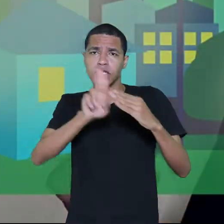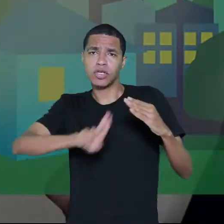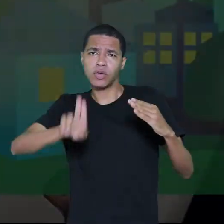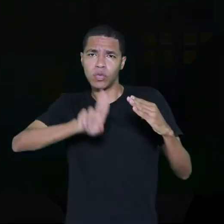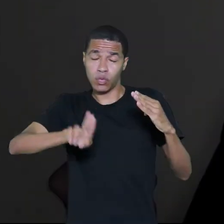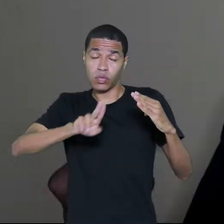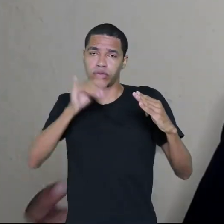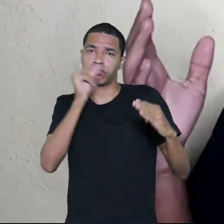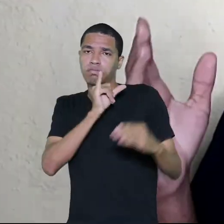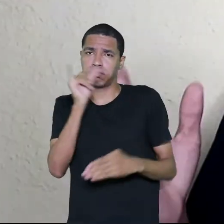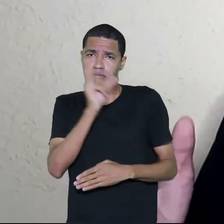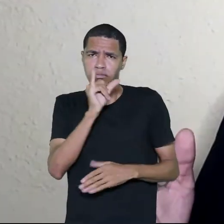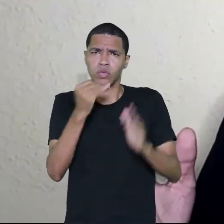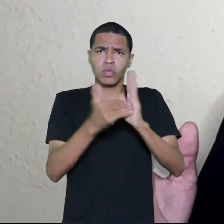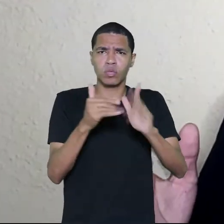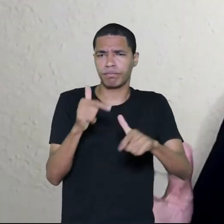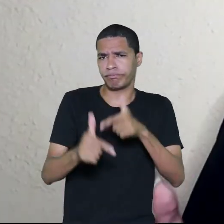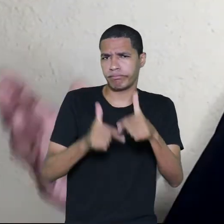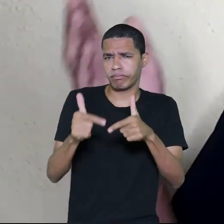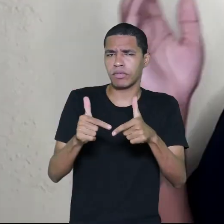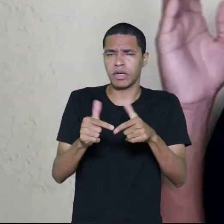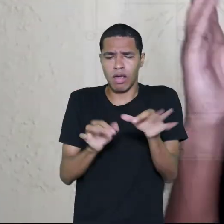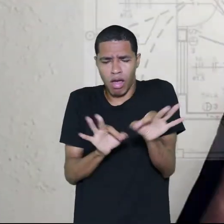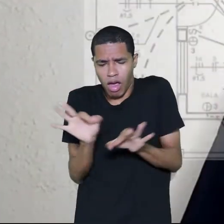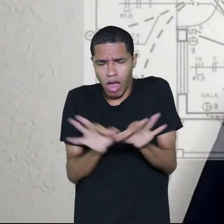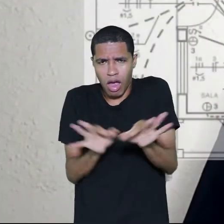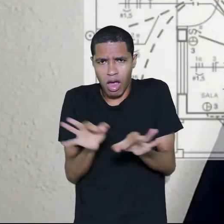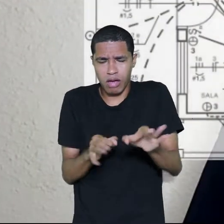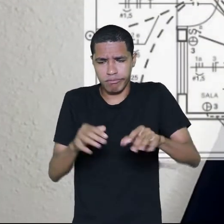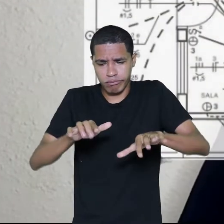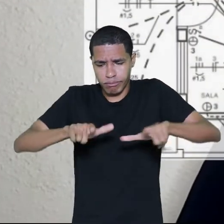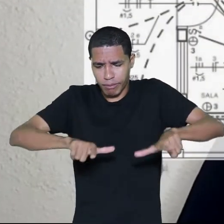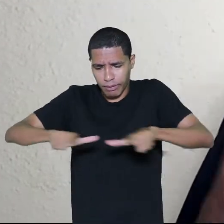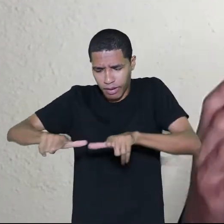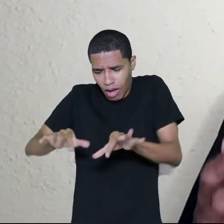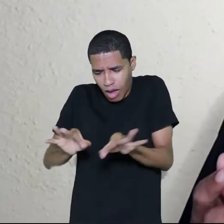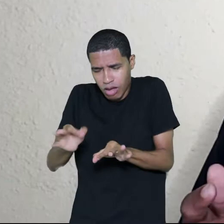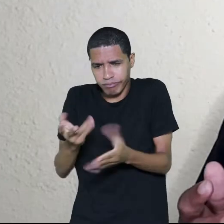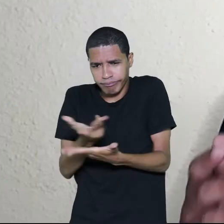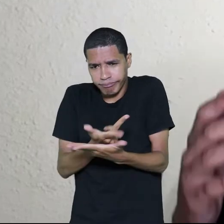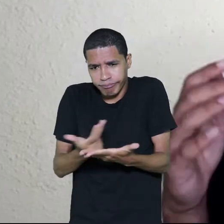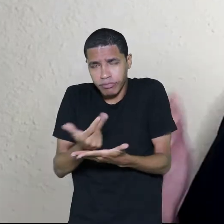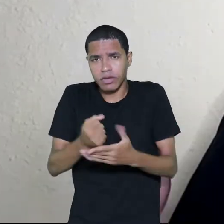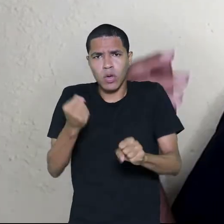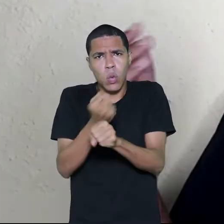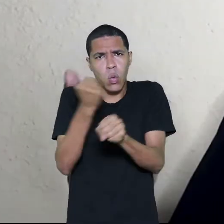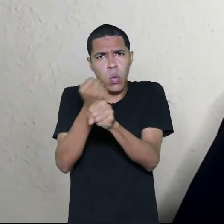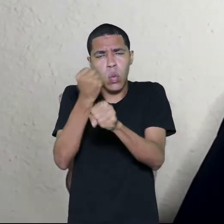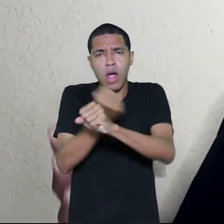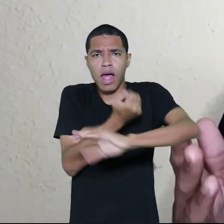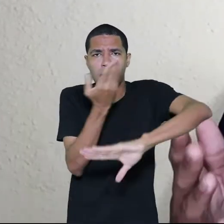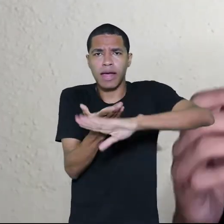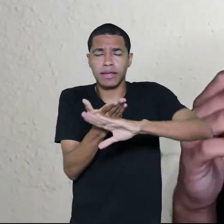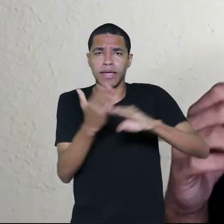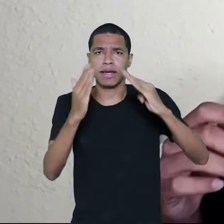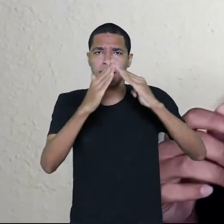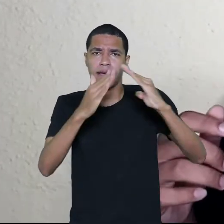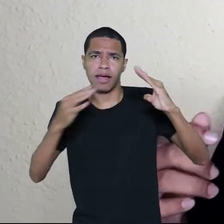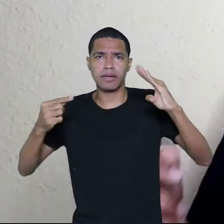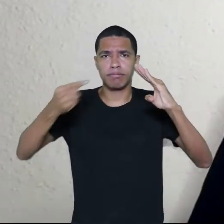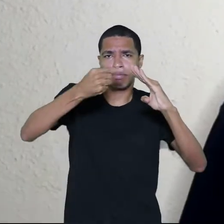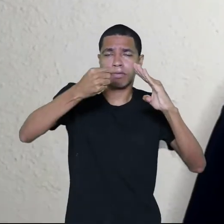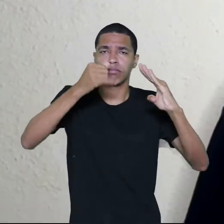consumo de energia elétrica. Ela trabalha com tudo, desde montagem de plantas, de construção e até mesmo de